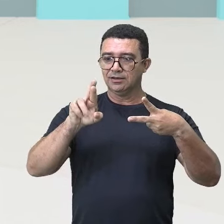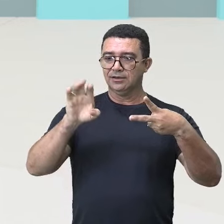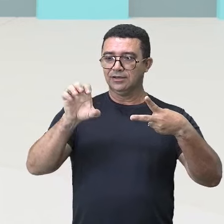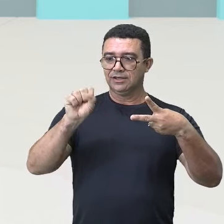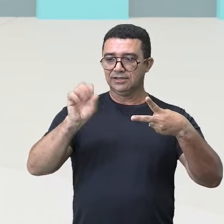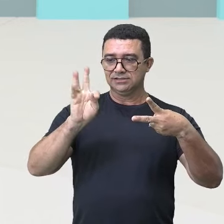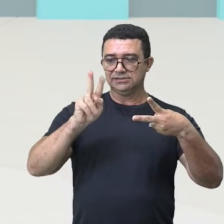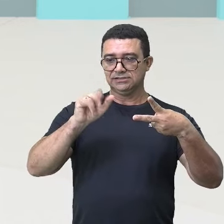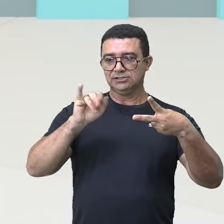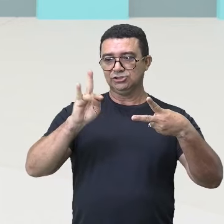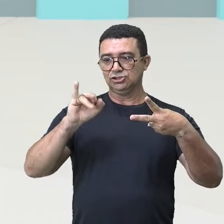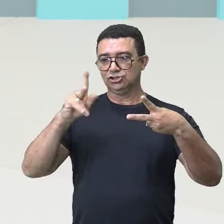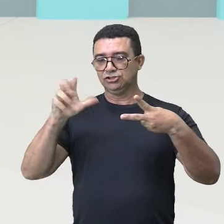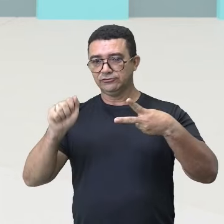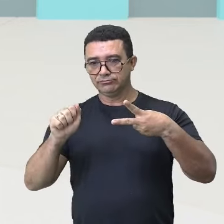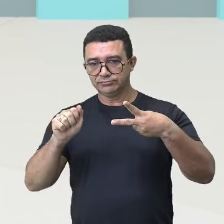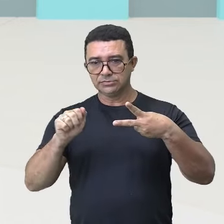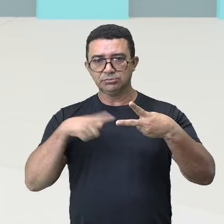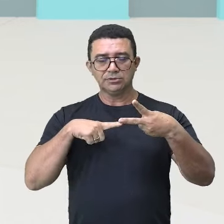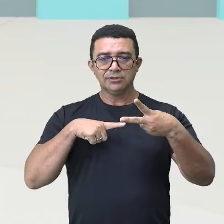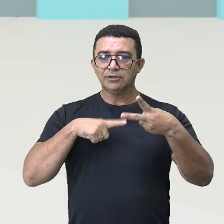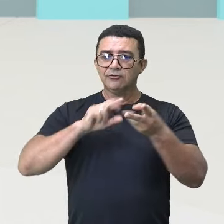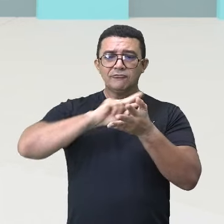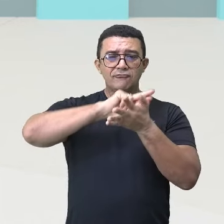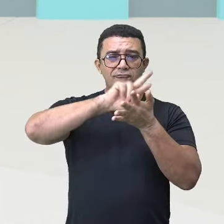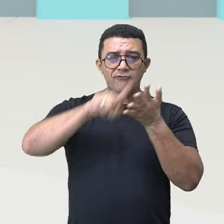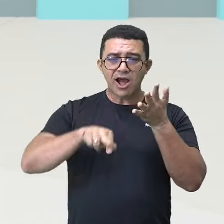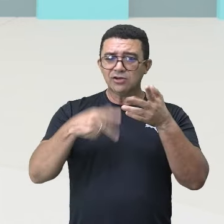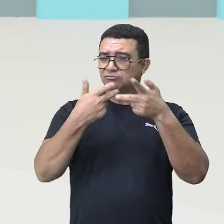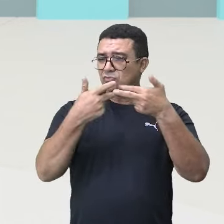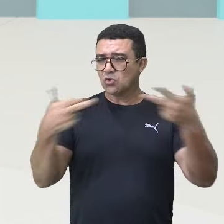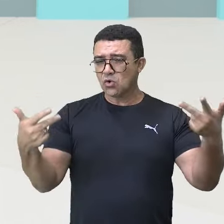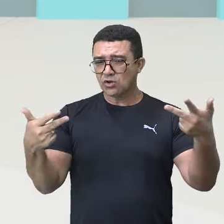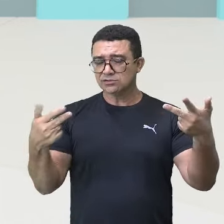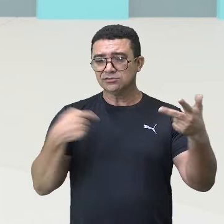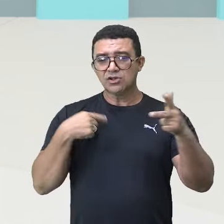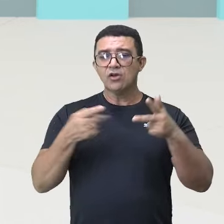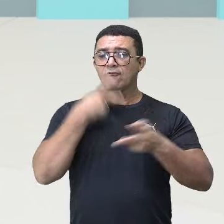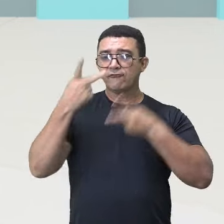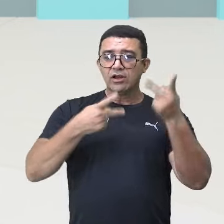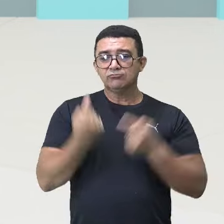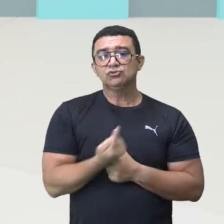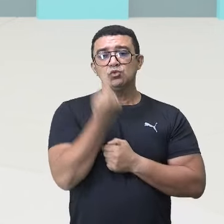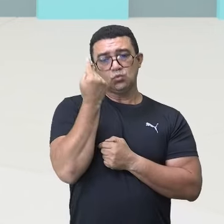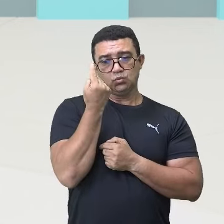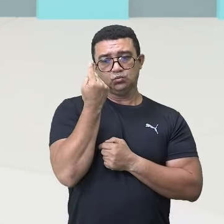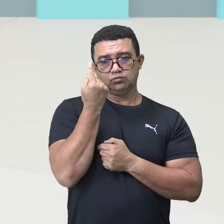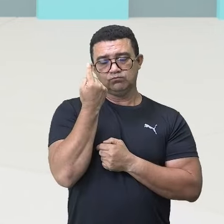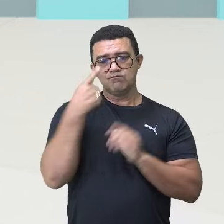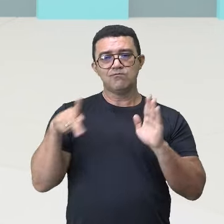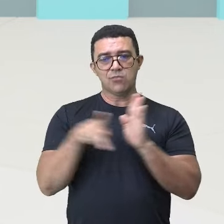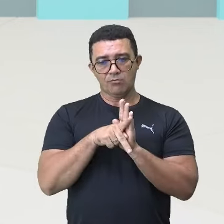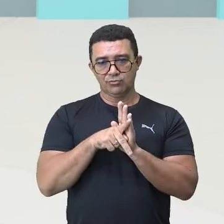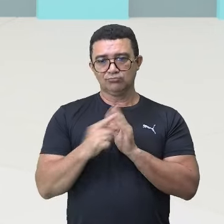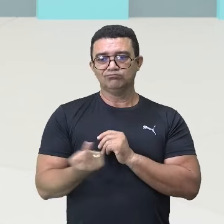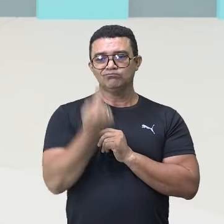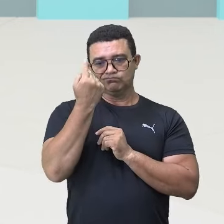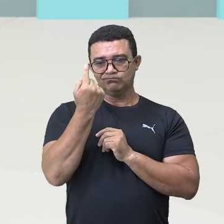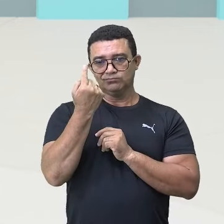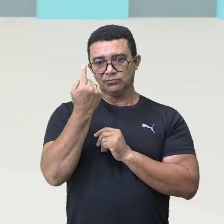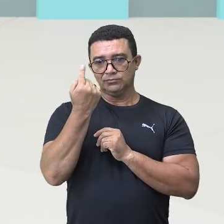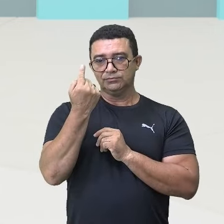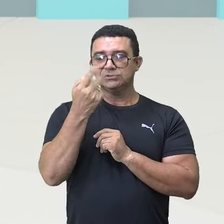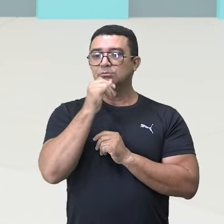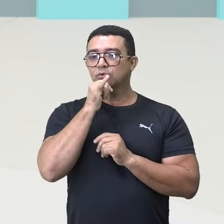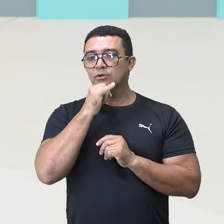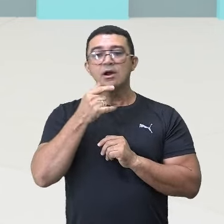grupo inteiro de um monte de gente de um monte de coisa eu estou falando de um especificamente então se eu voltar lá